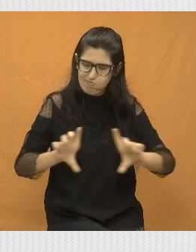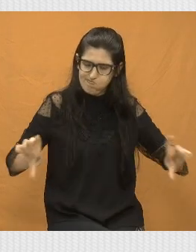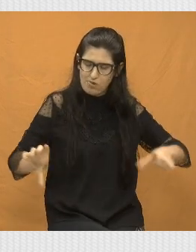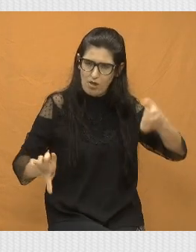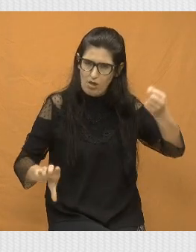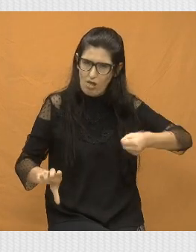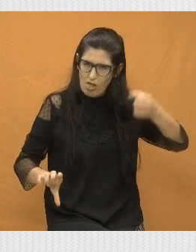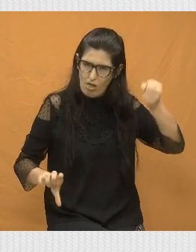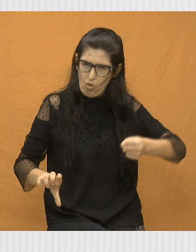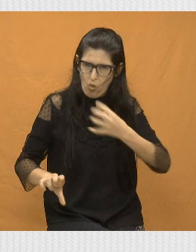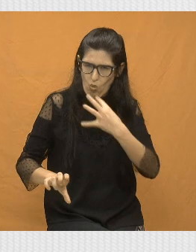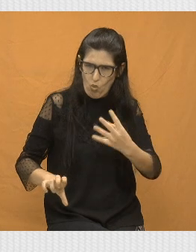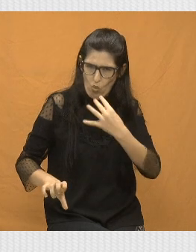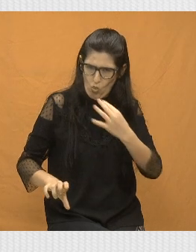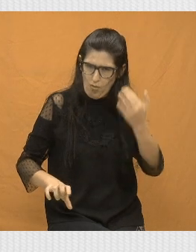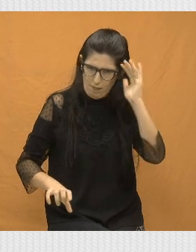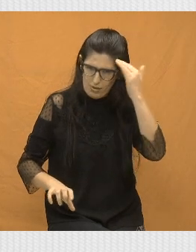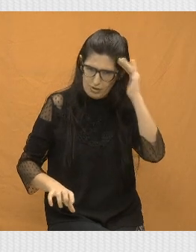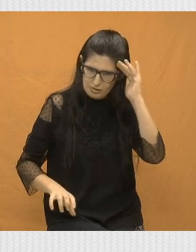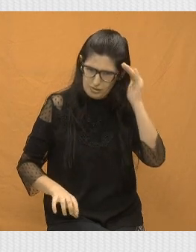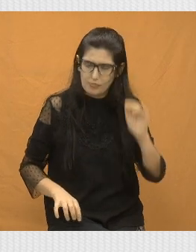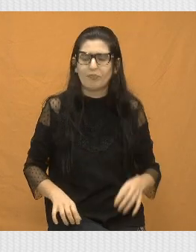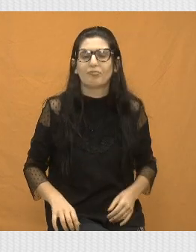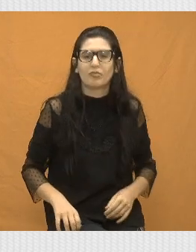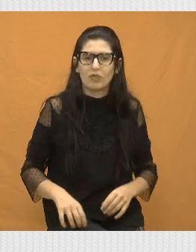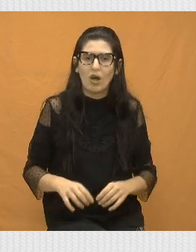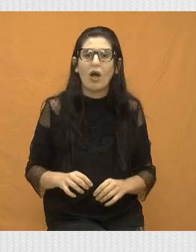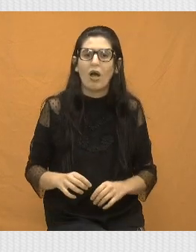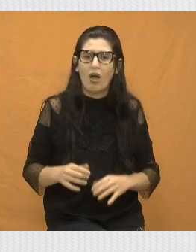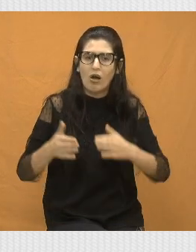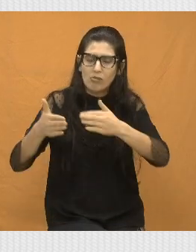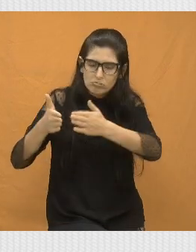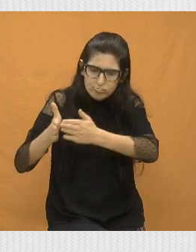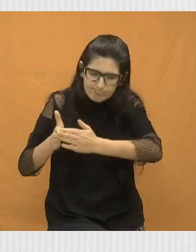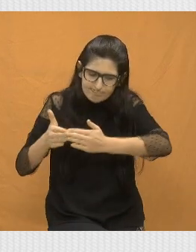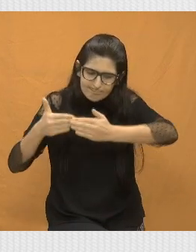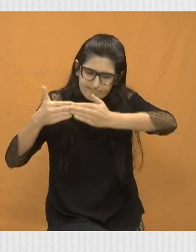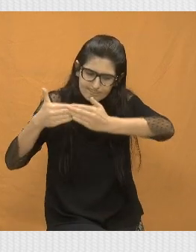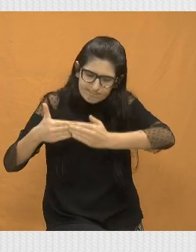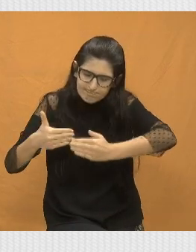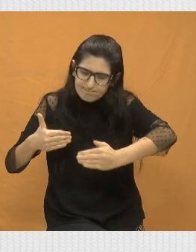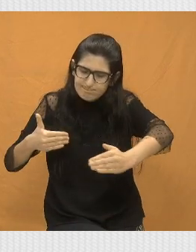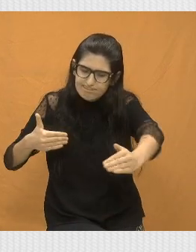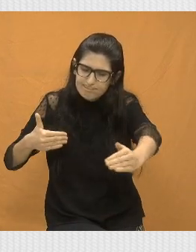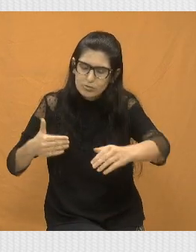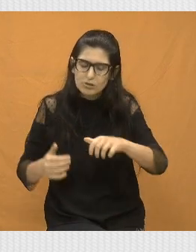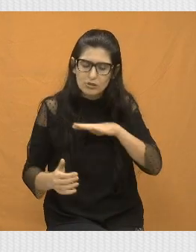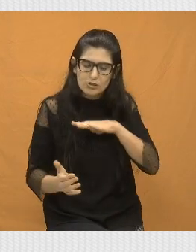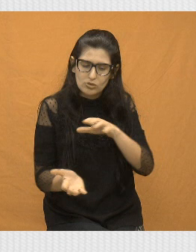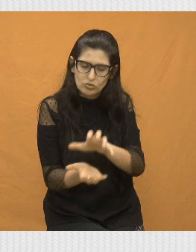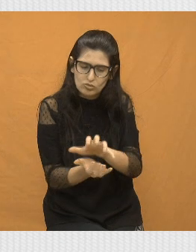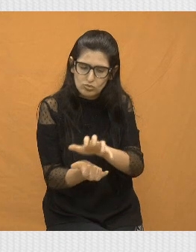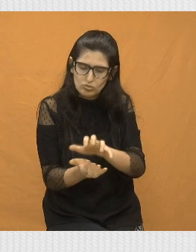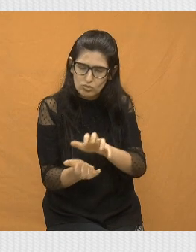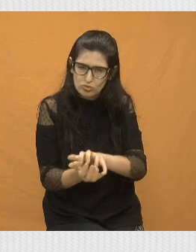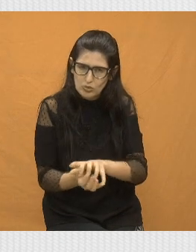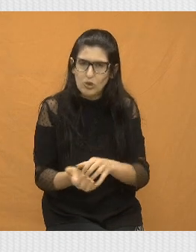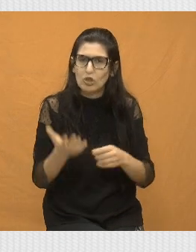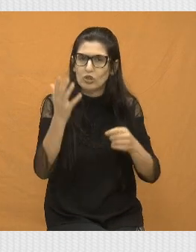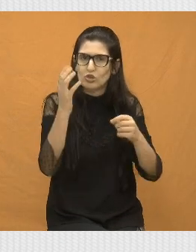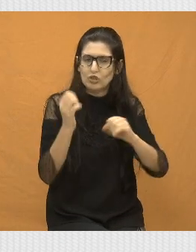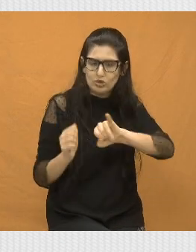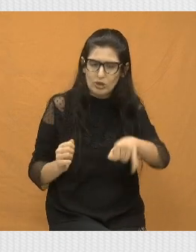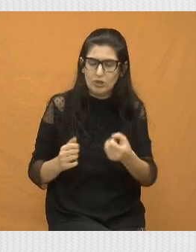hoje constante até esse primeiro quadrimestre para o município de Jacareí. Então, temos no ensino